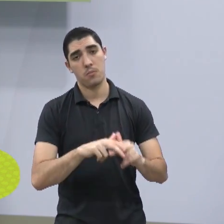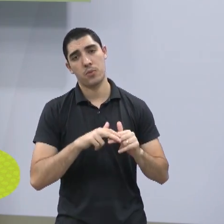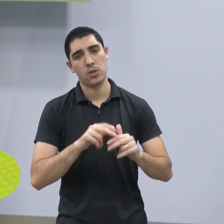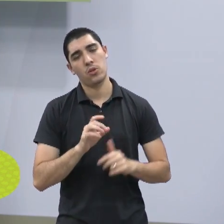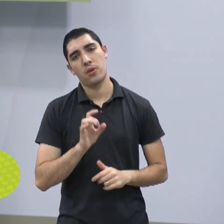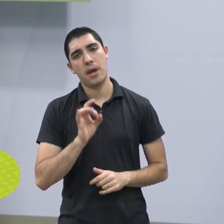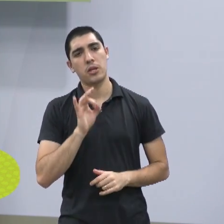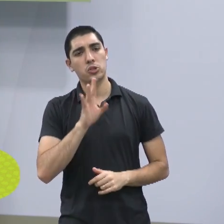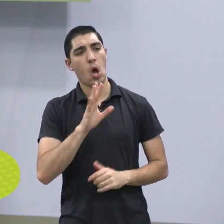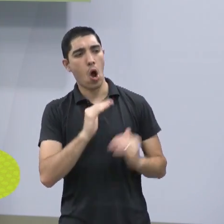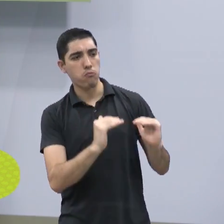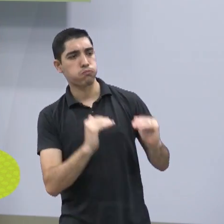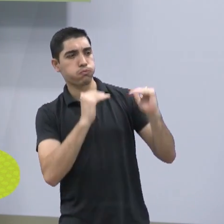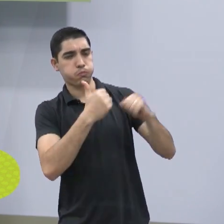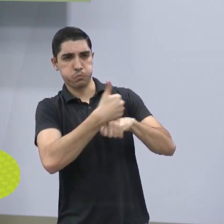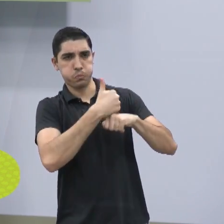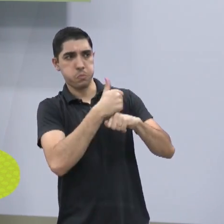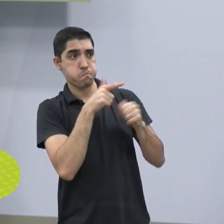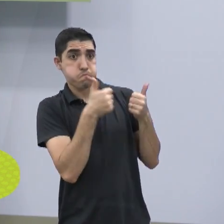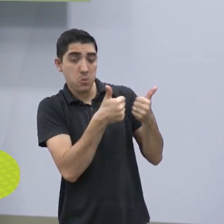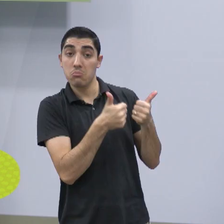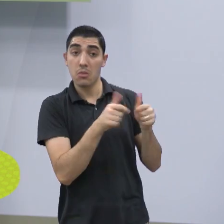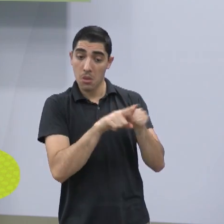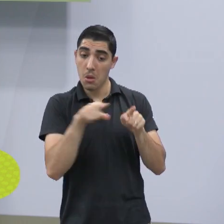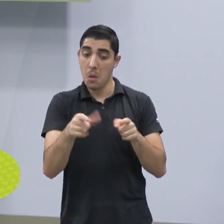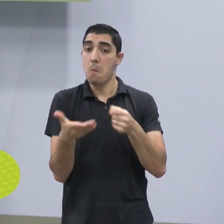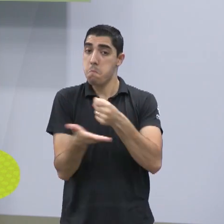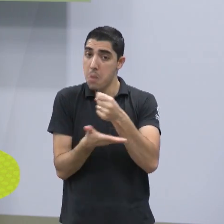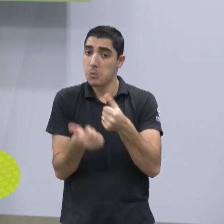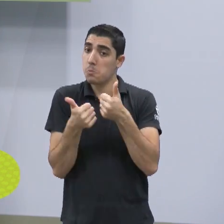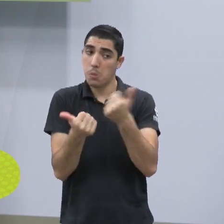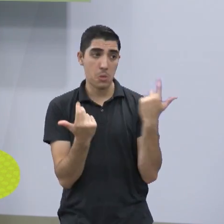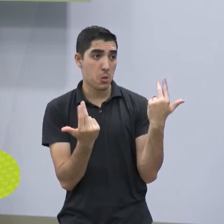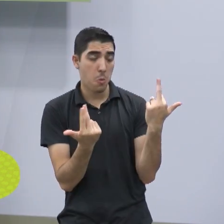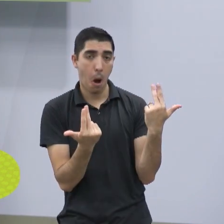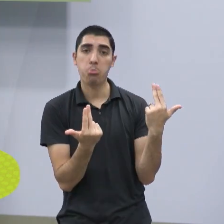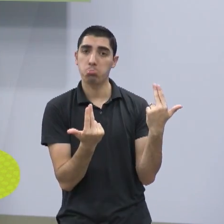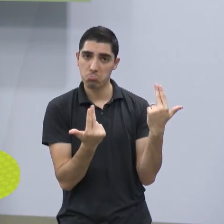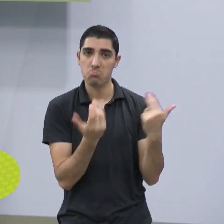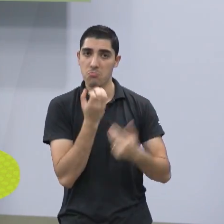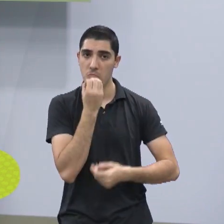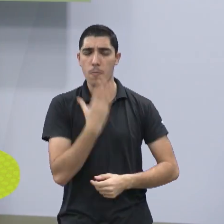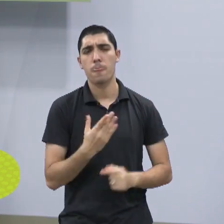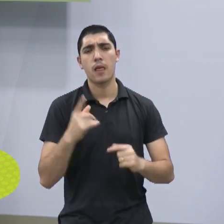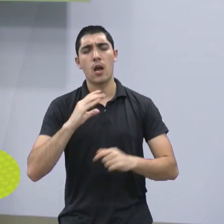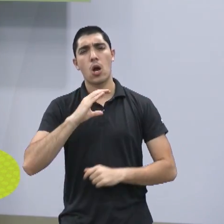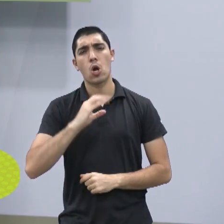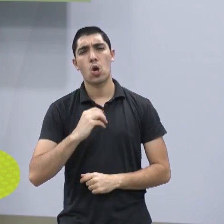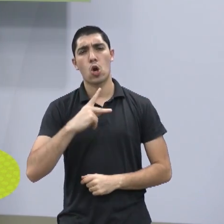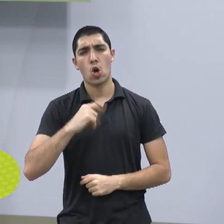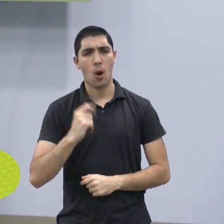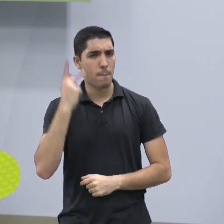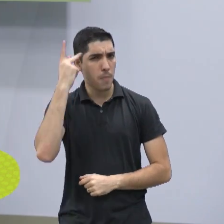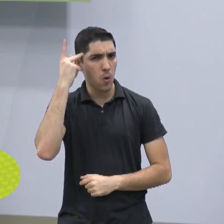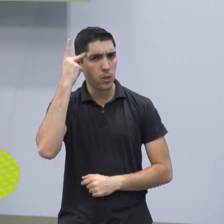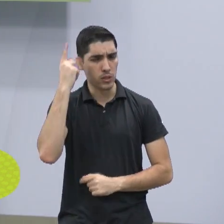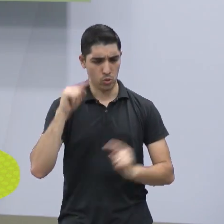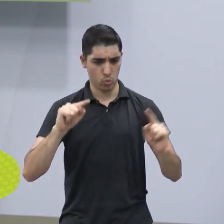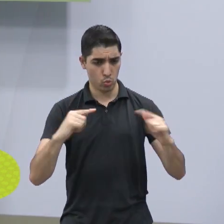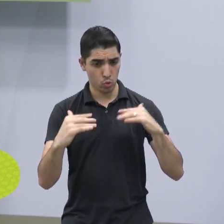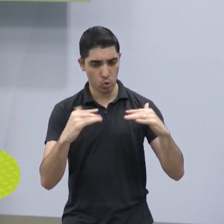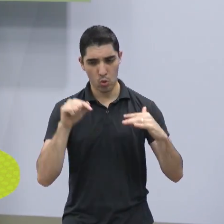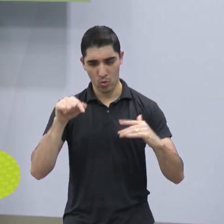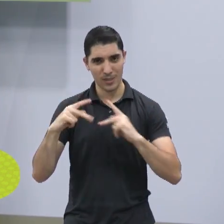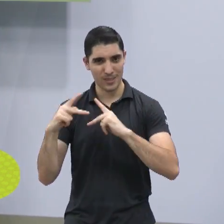profissional adulto que está indo bem, a molecada está indo bem também. Na Copa Paulista, se eu não me engano, contra o Corinthians, fez um jogo bom, foi